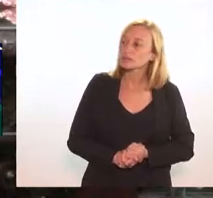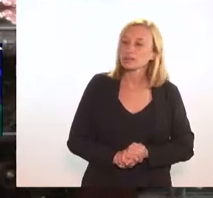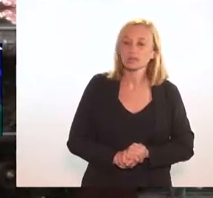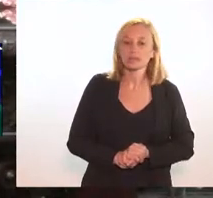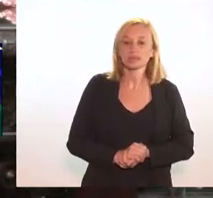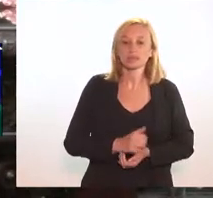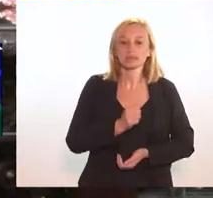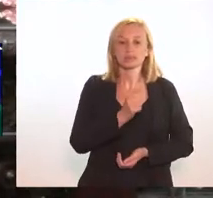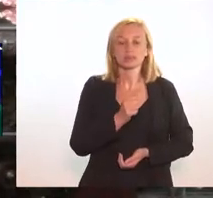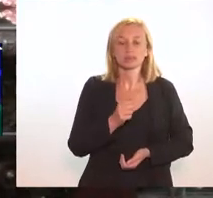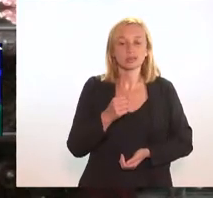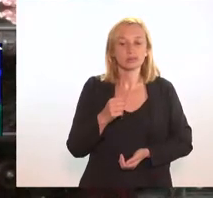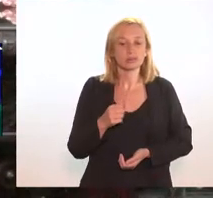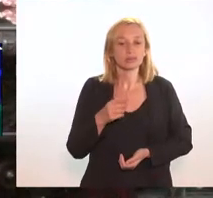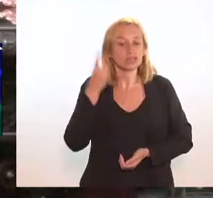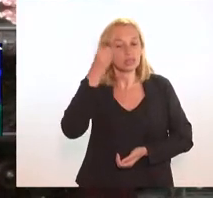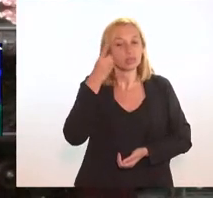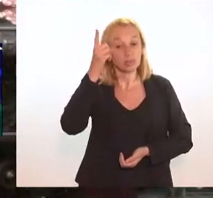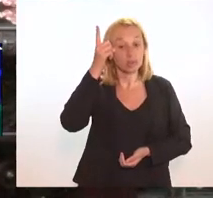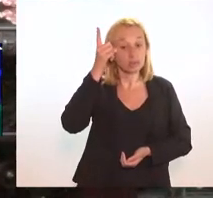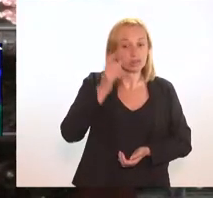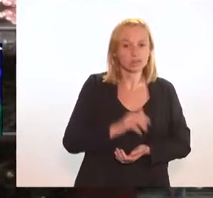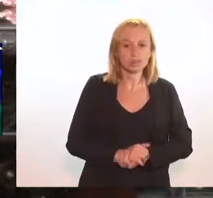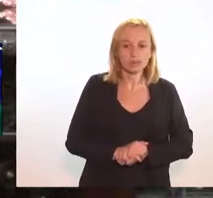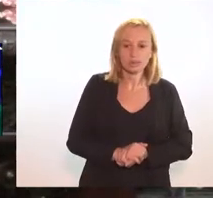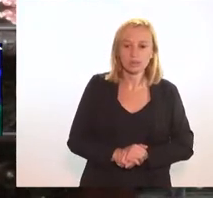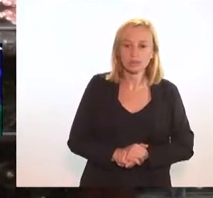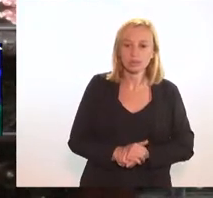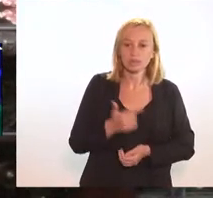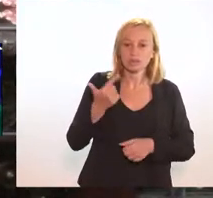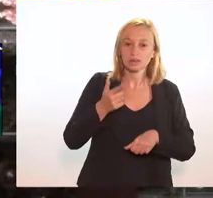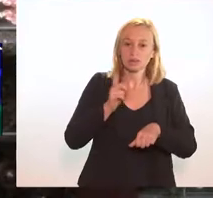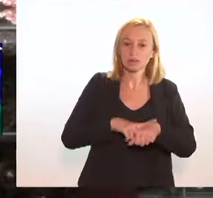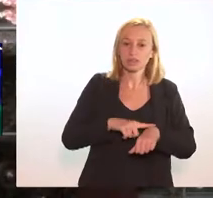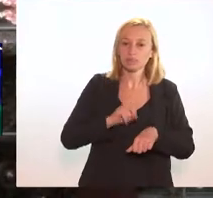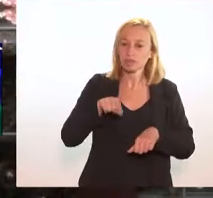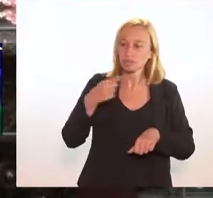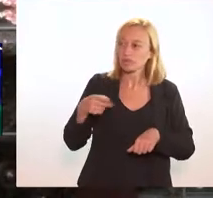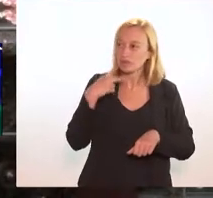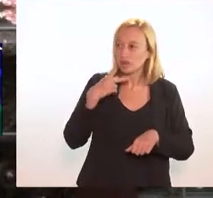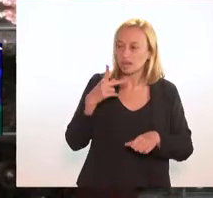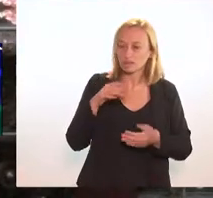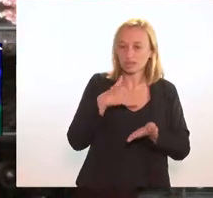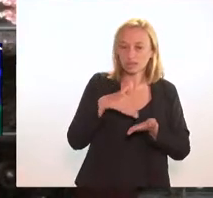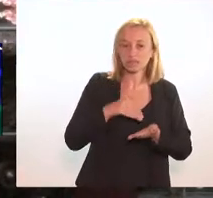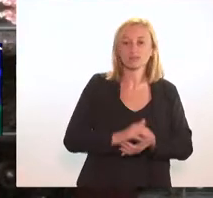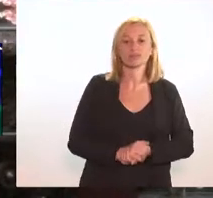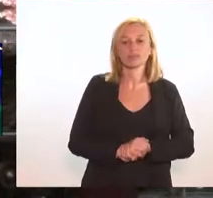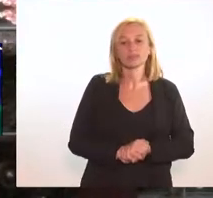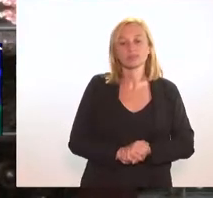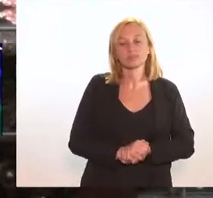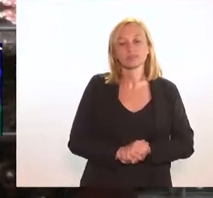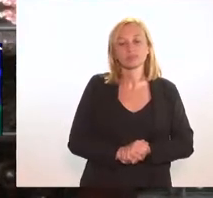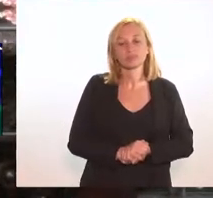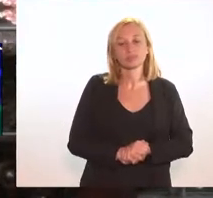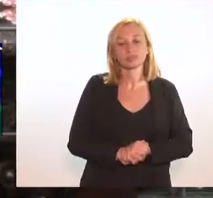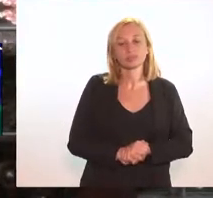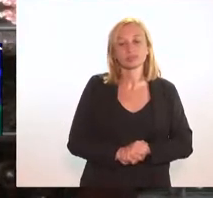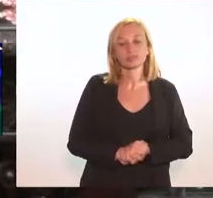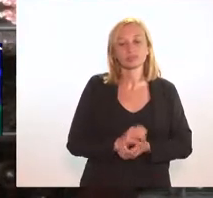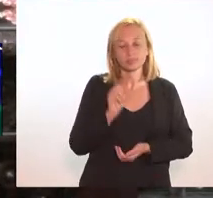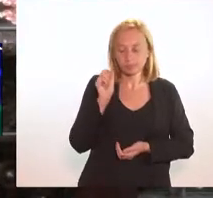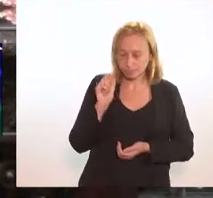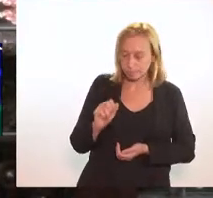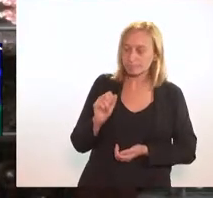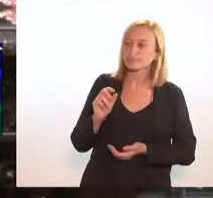Presidente Adesiliano? Deputada Lucinha, em relação ao segundo tema, eu vou falar também com o secretário. Deputada Lucinha. Os consignados, presidente.